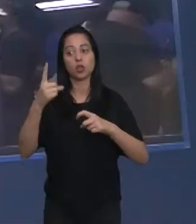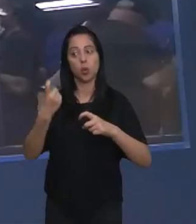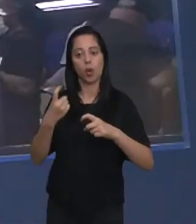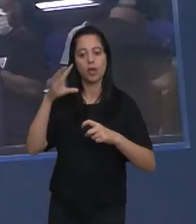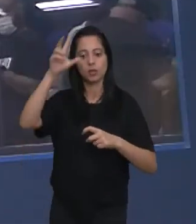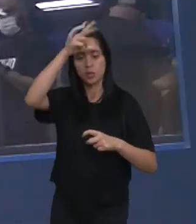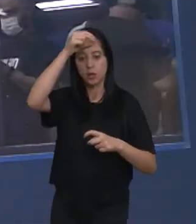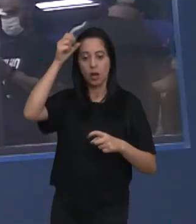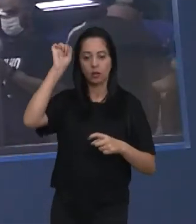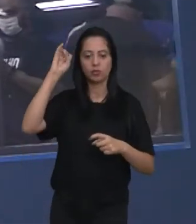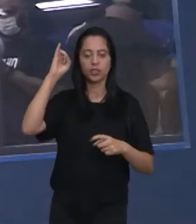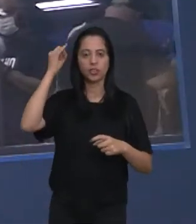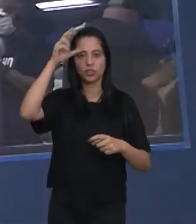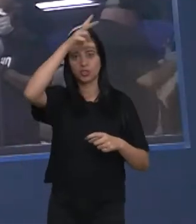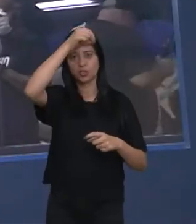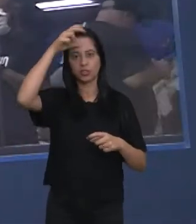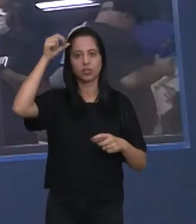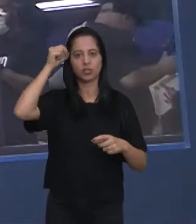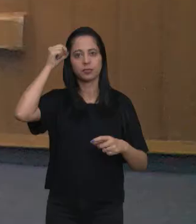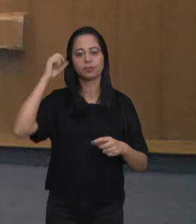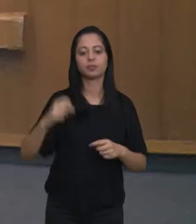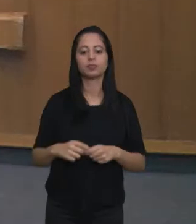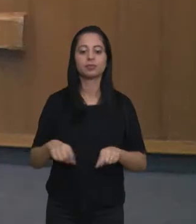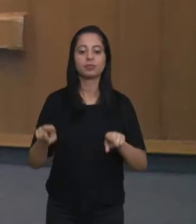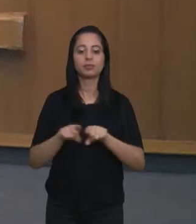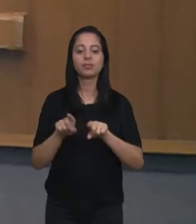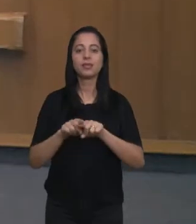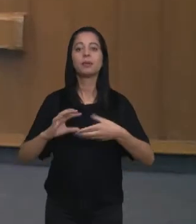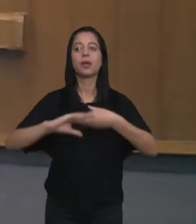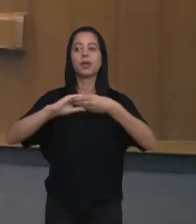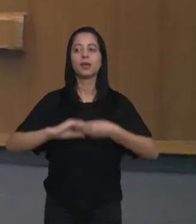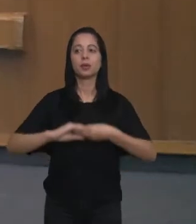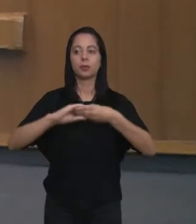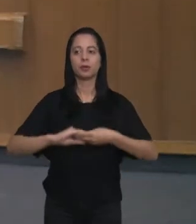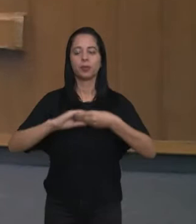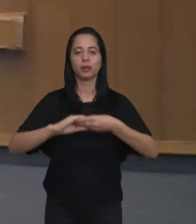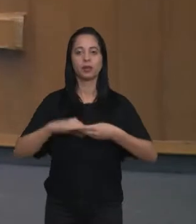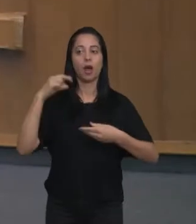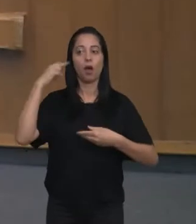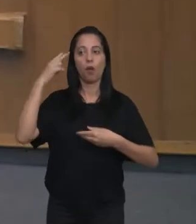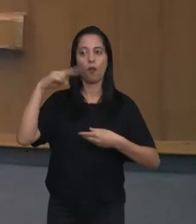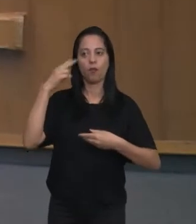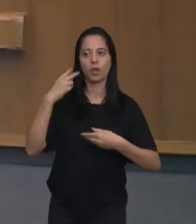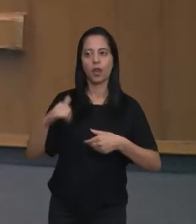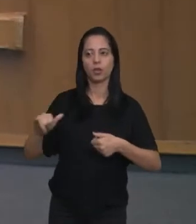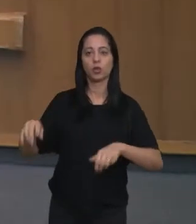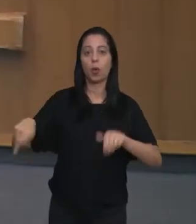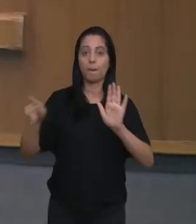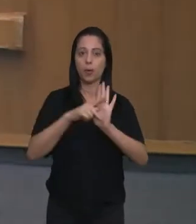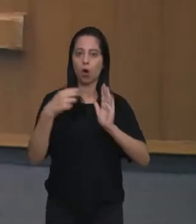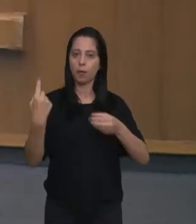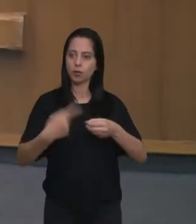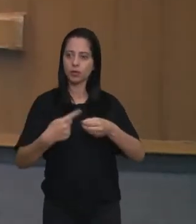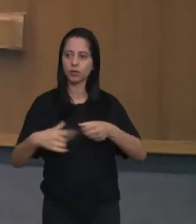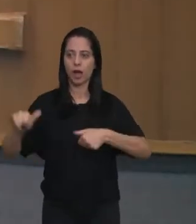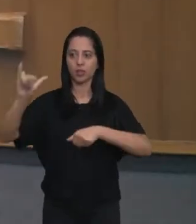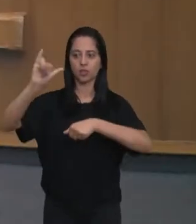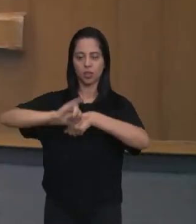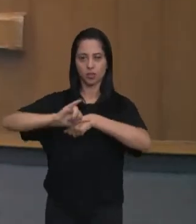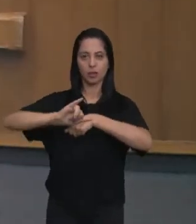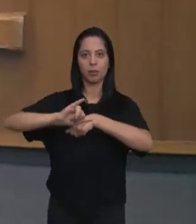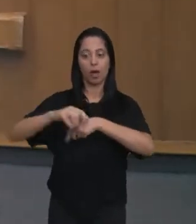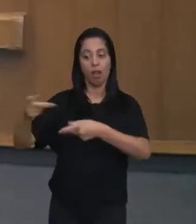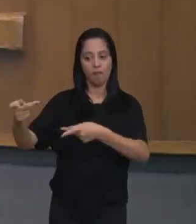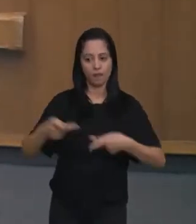De maneira especial, cumprimentar o vereador Leleco, lá de Ilhabela, nosso amigo da Ilhabela, nos visitando aqui